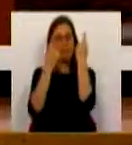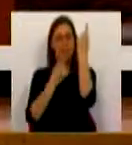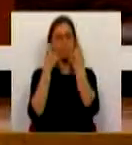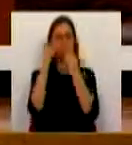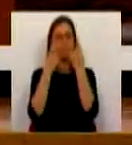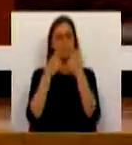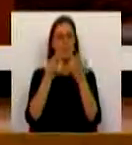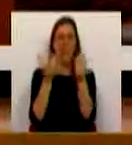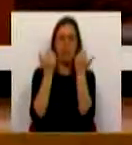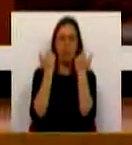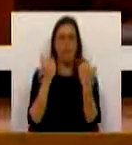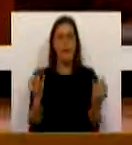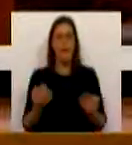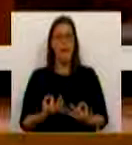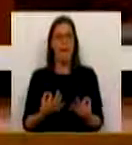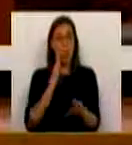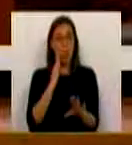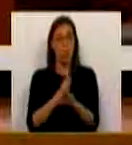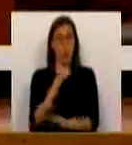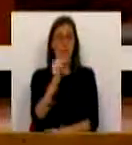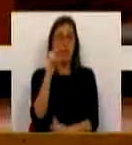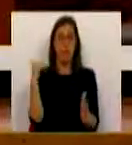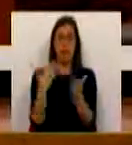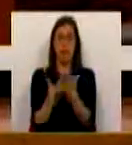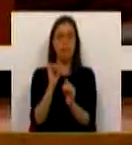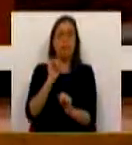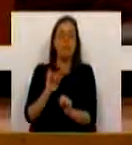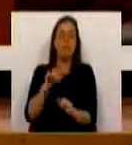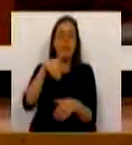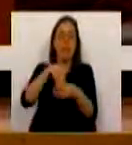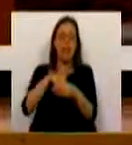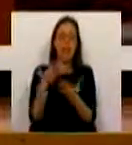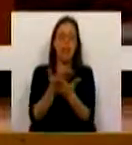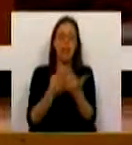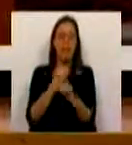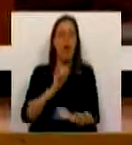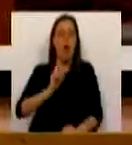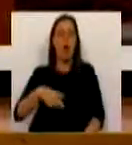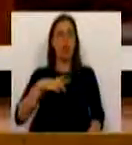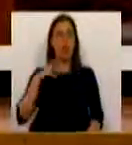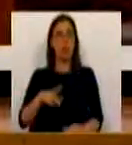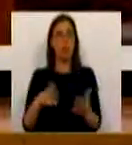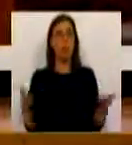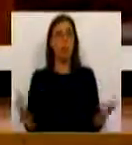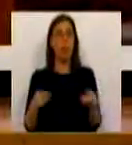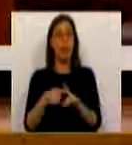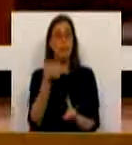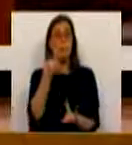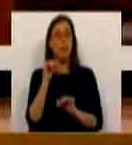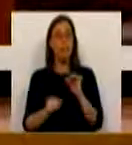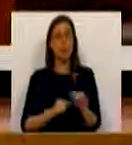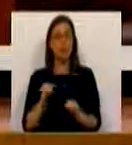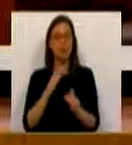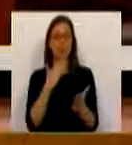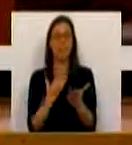reflexão informada sobre a última década do mercado de trabalho em Portugal. Trata-se de um instrumento de conhecimento